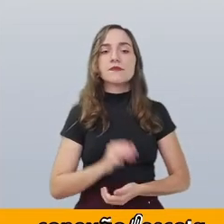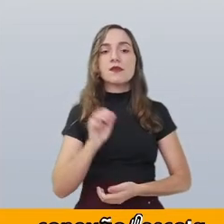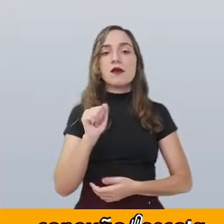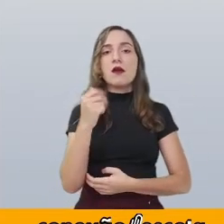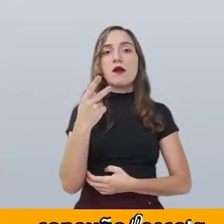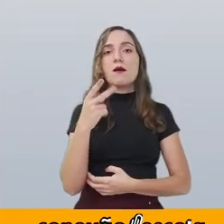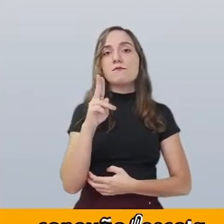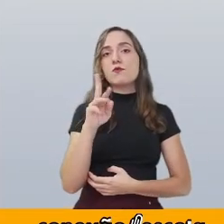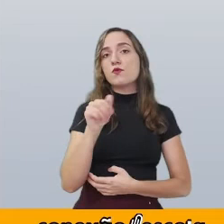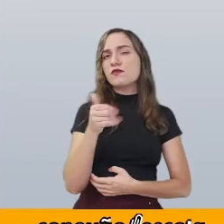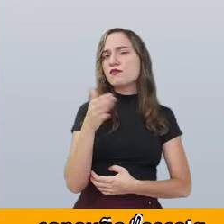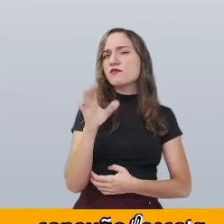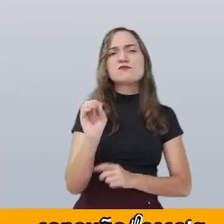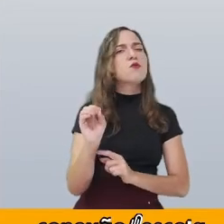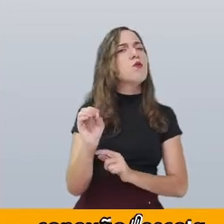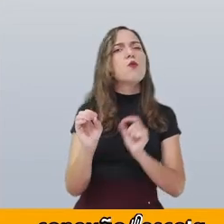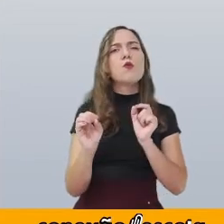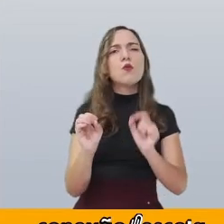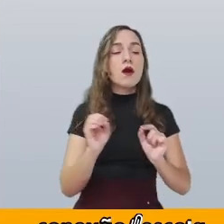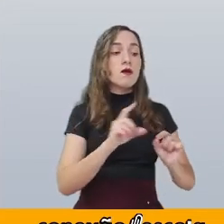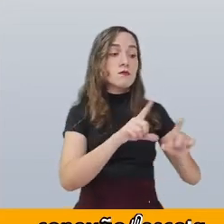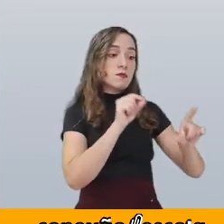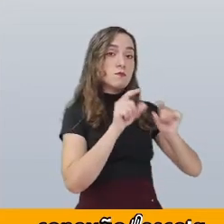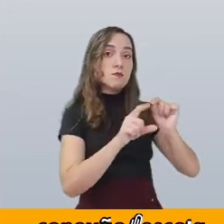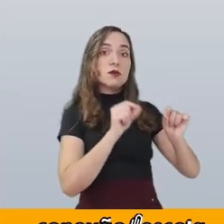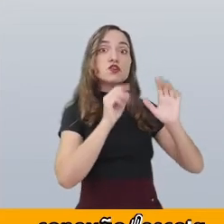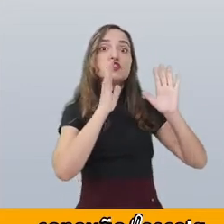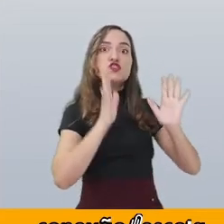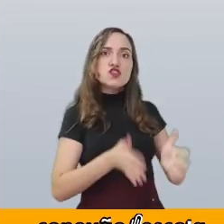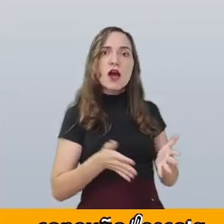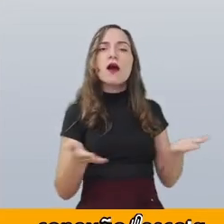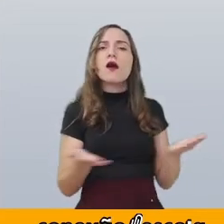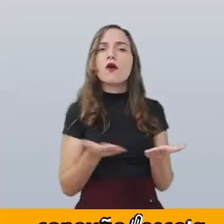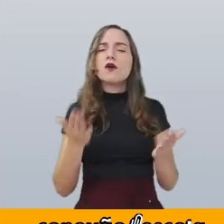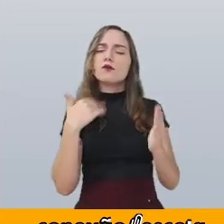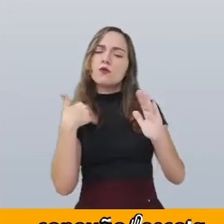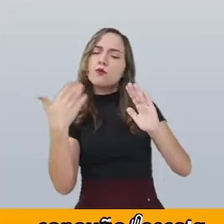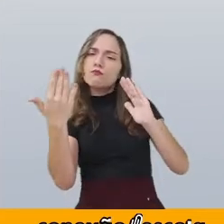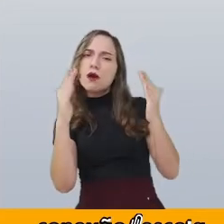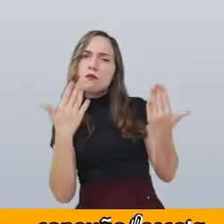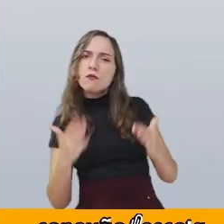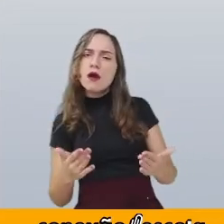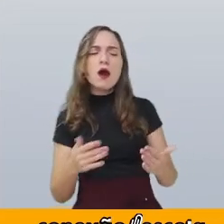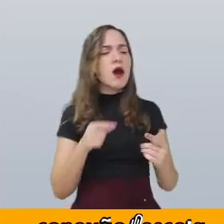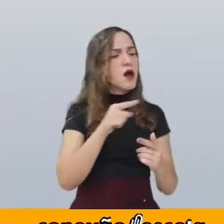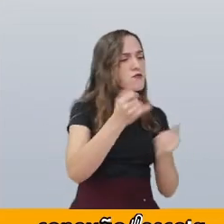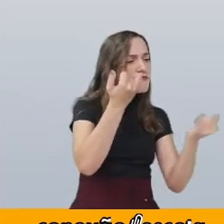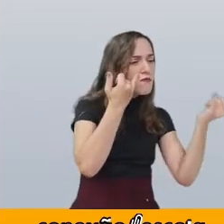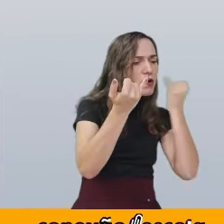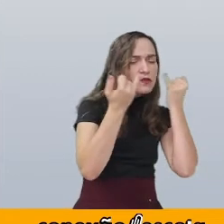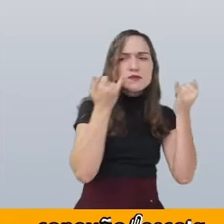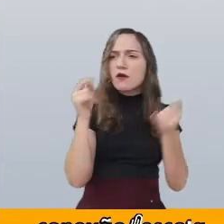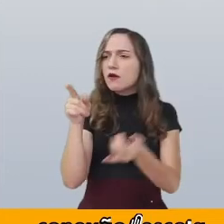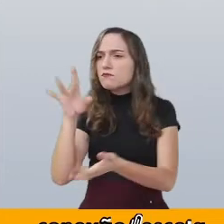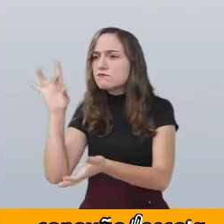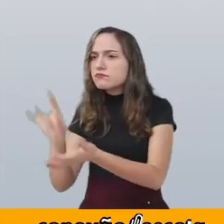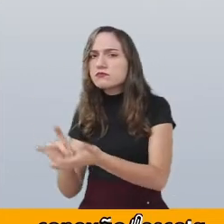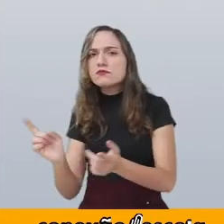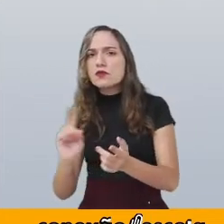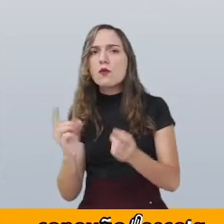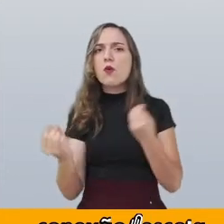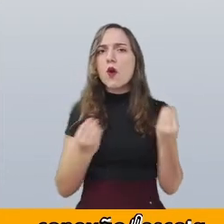Apuração é a seleção e verificação de informações sobre o